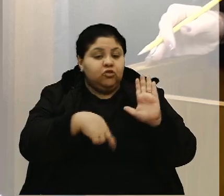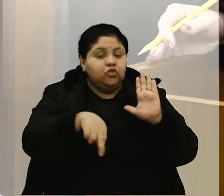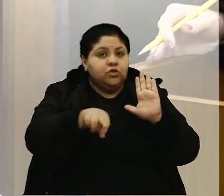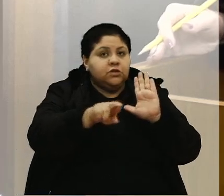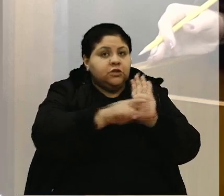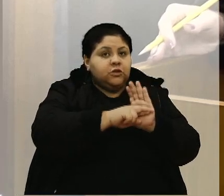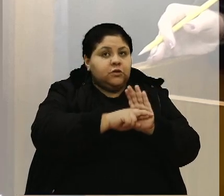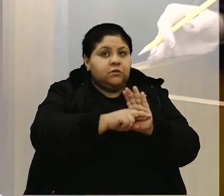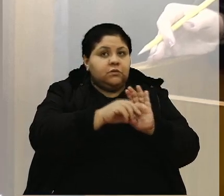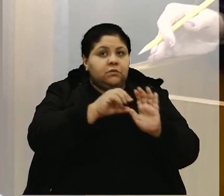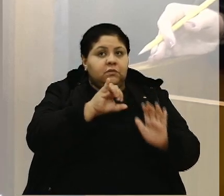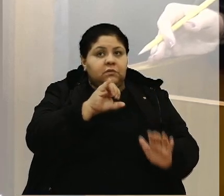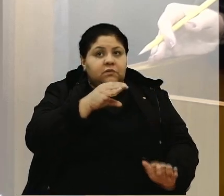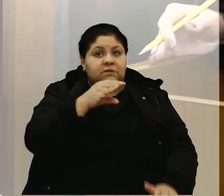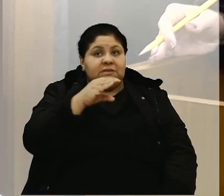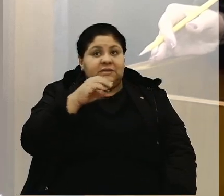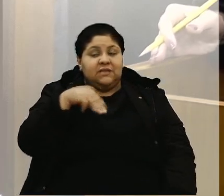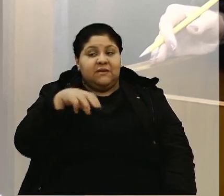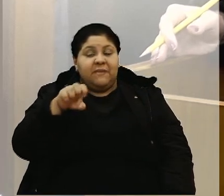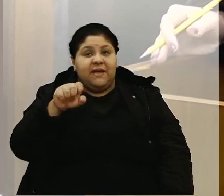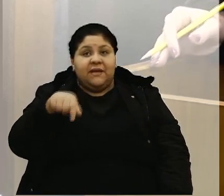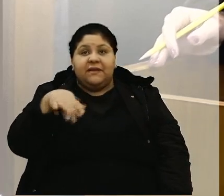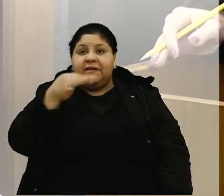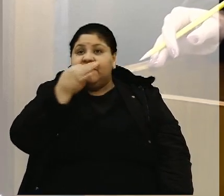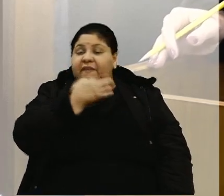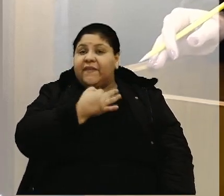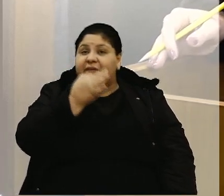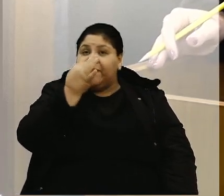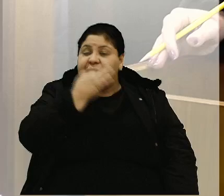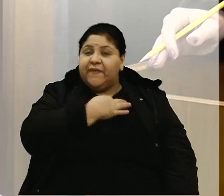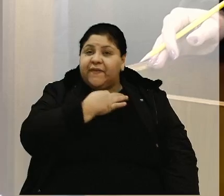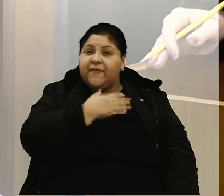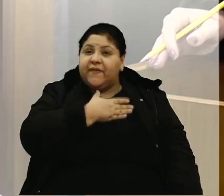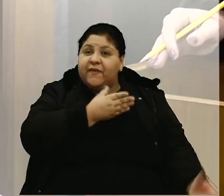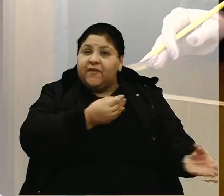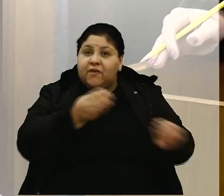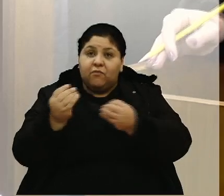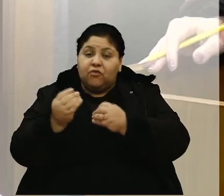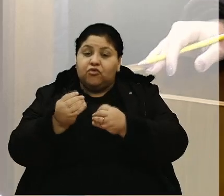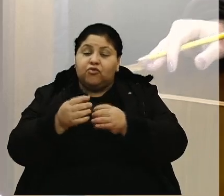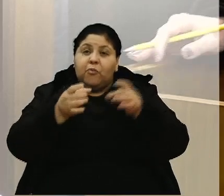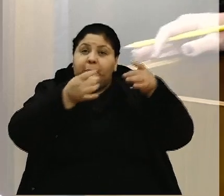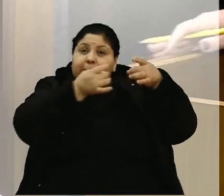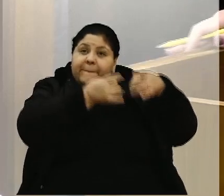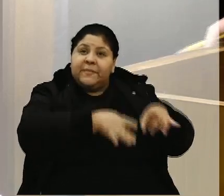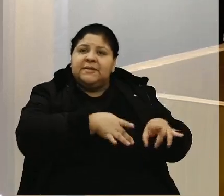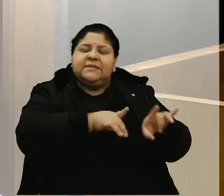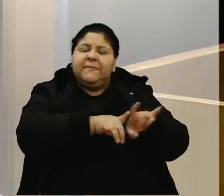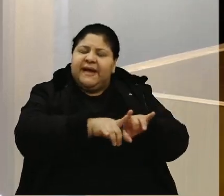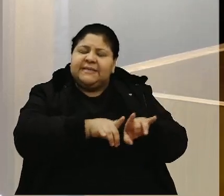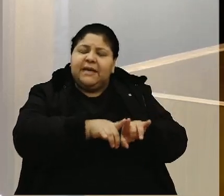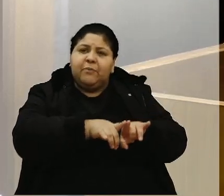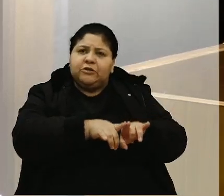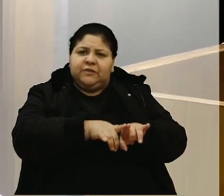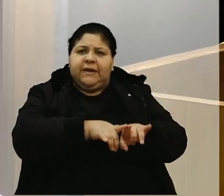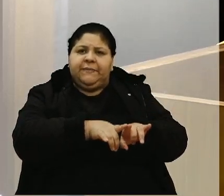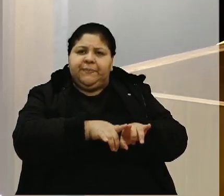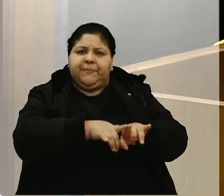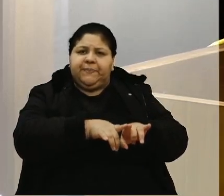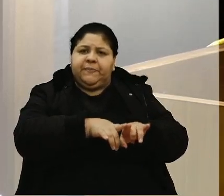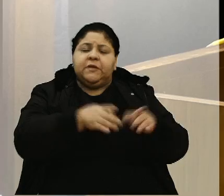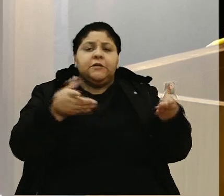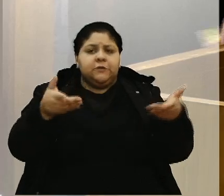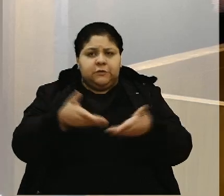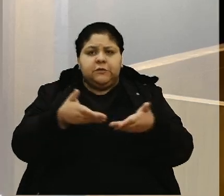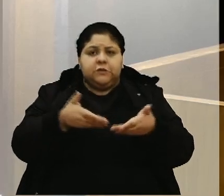do ICMS em Caxias do Sul está sendo muito afetada. E se a gente já tem dificuldade nos